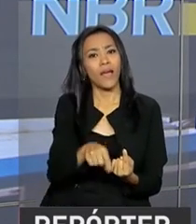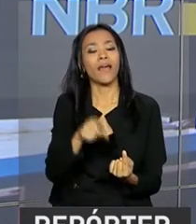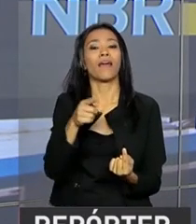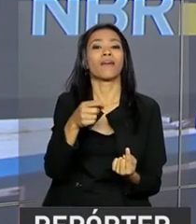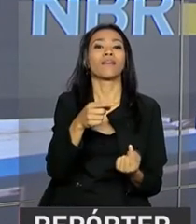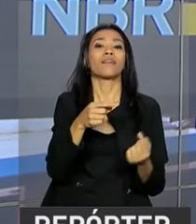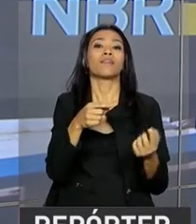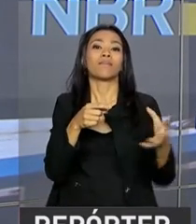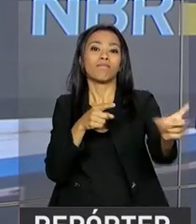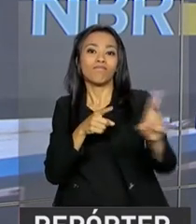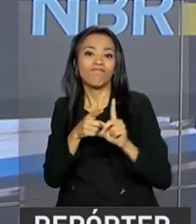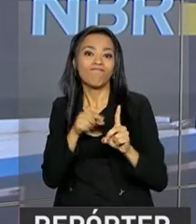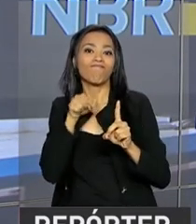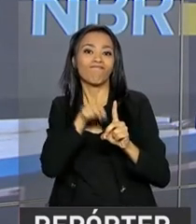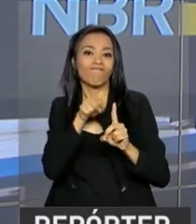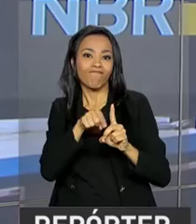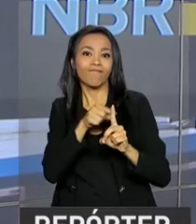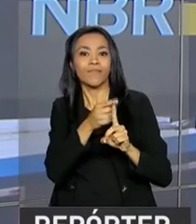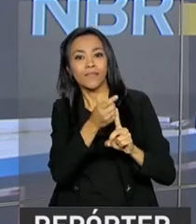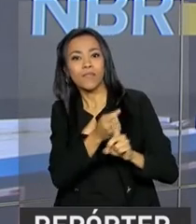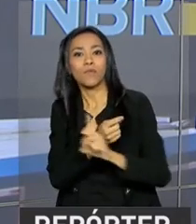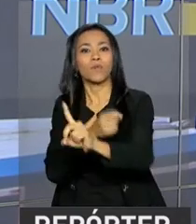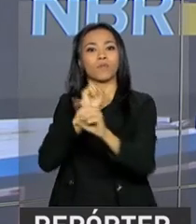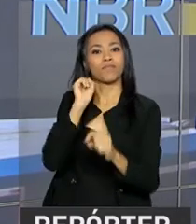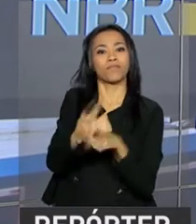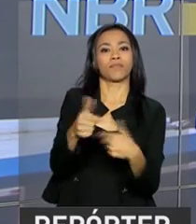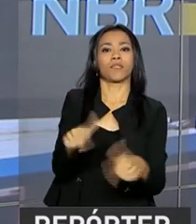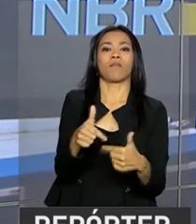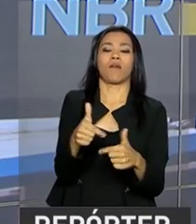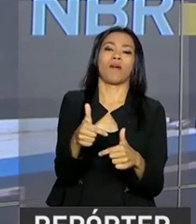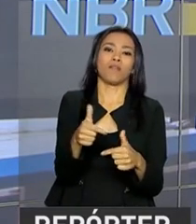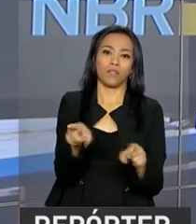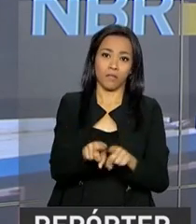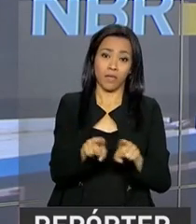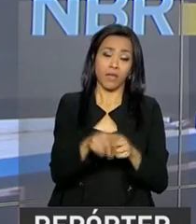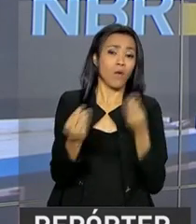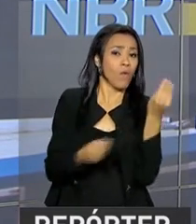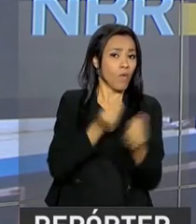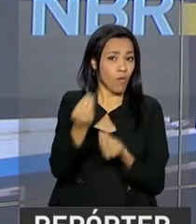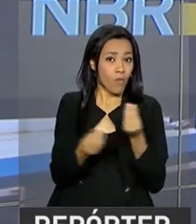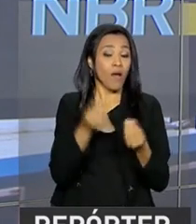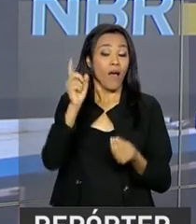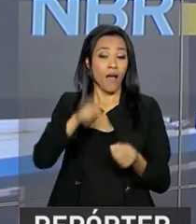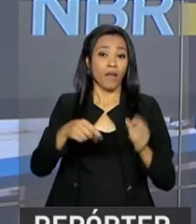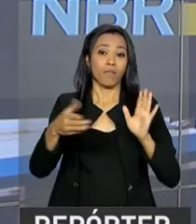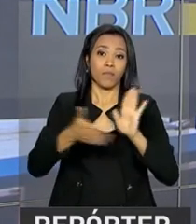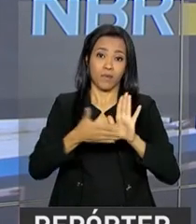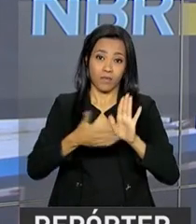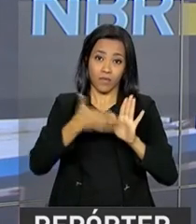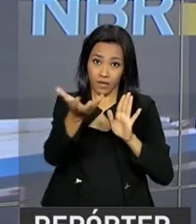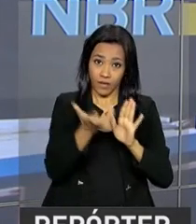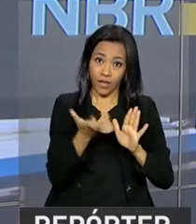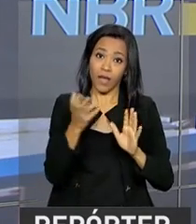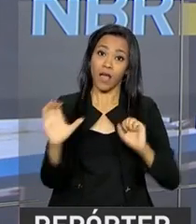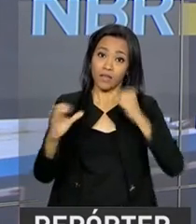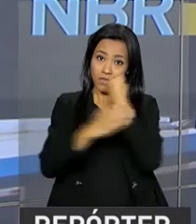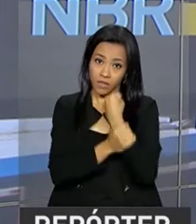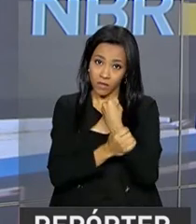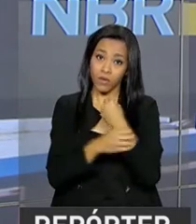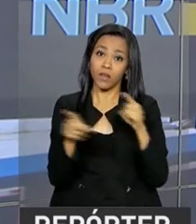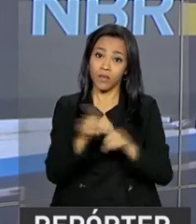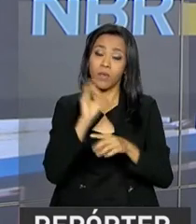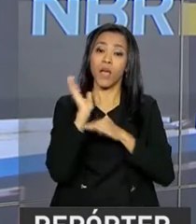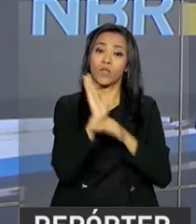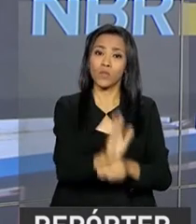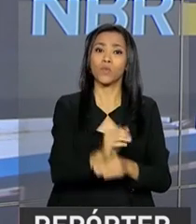dos beneficiários no mercado formal de trabalho. Para isso, a medida quer garantir o benefício para os